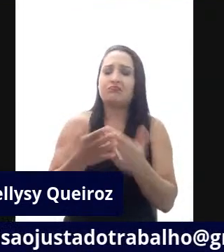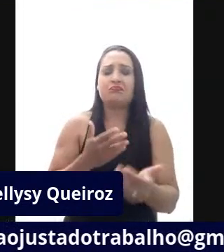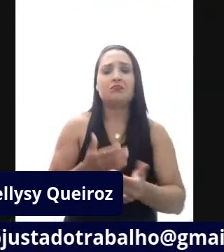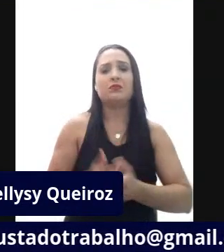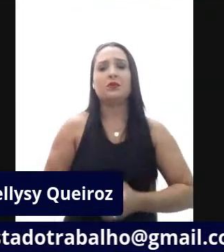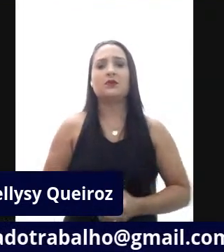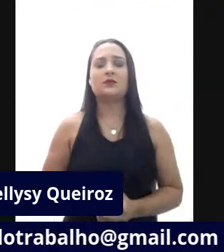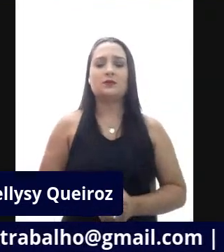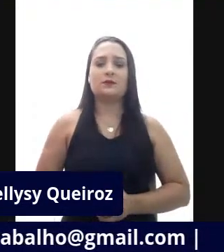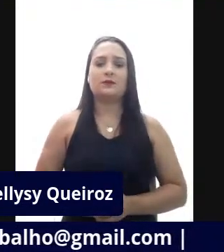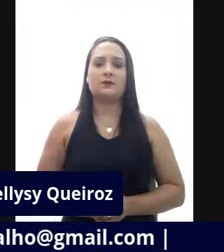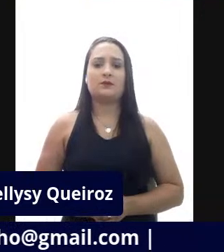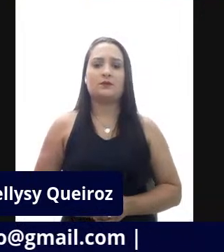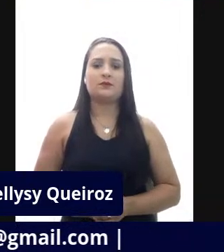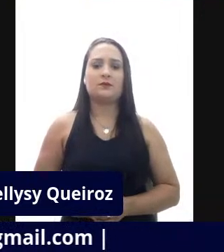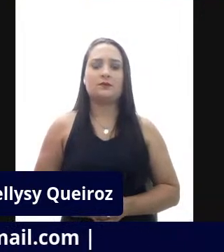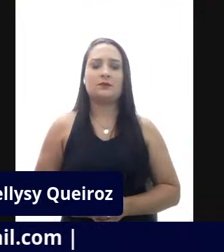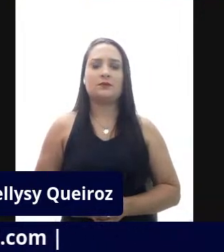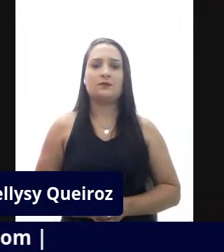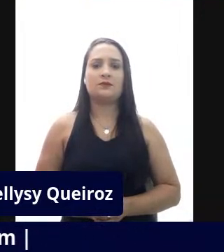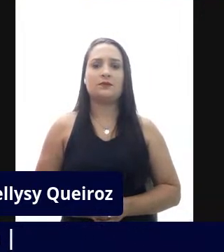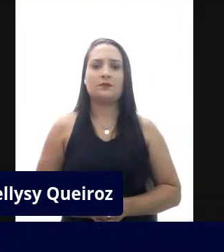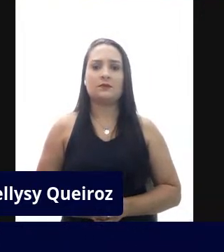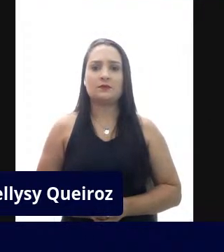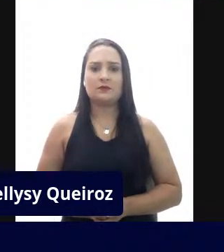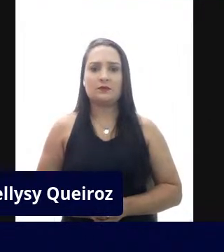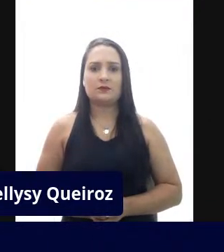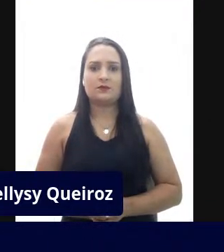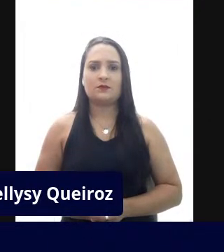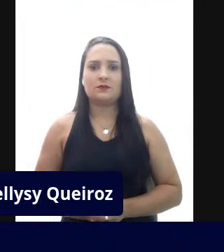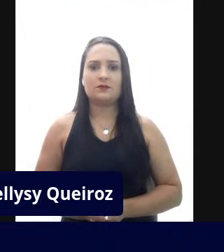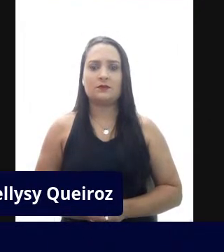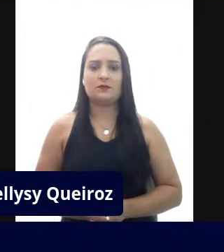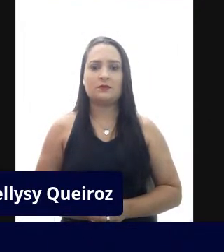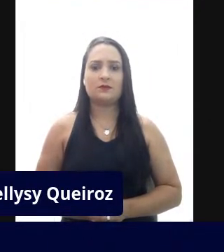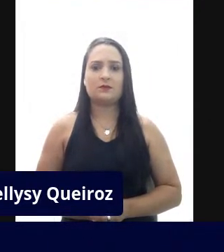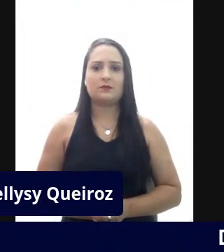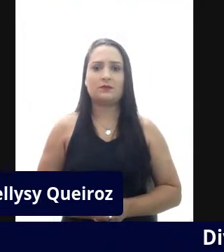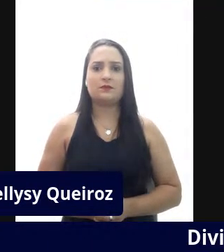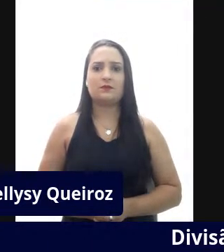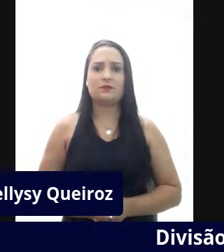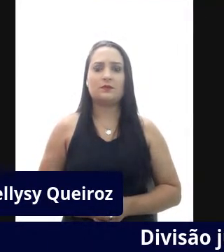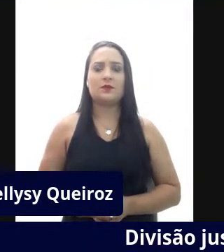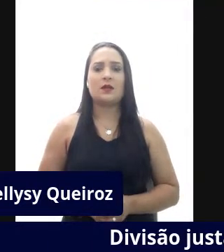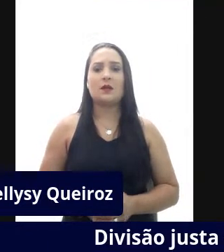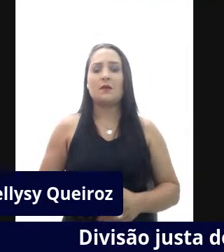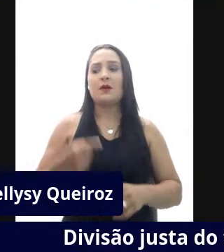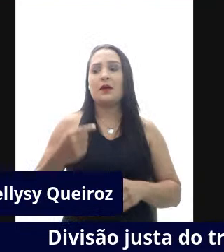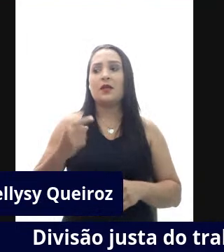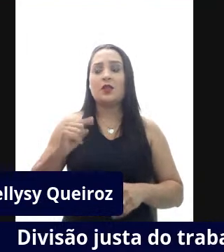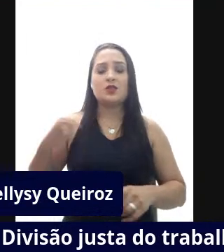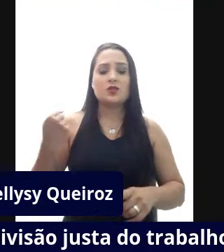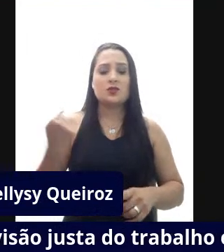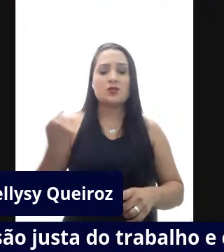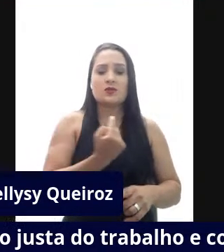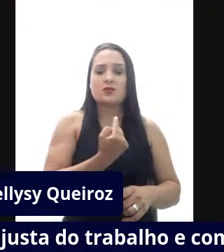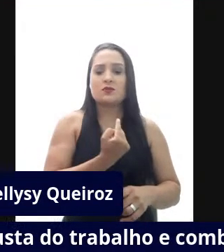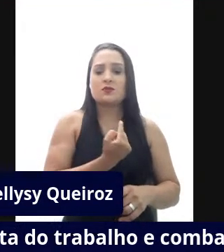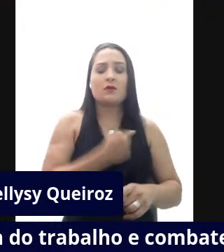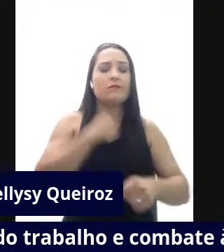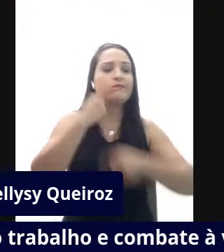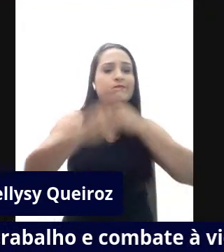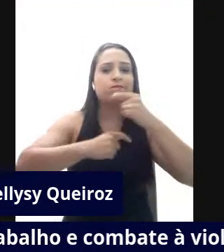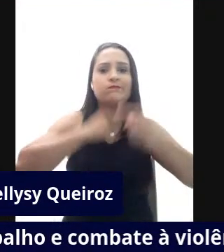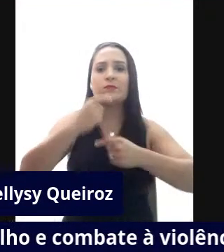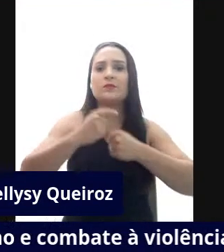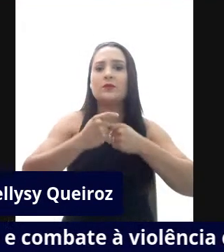não é possível a gente superar essas desigualdades, essa violência, se a gente